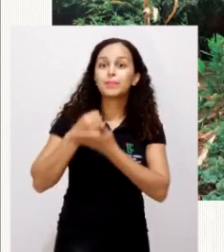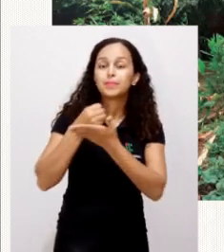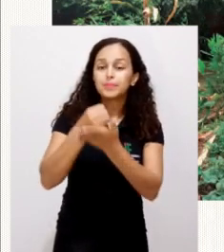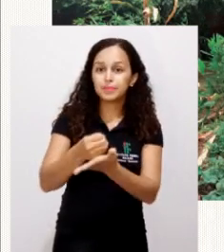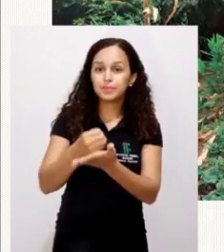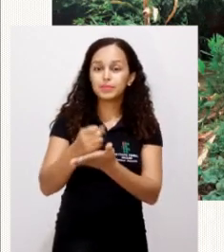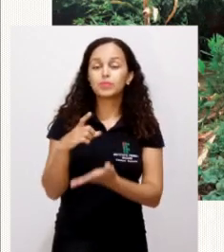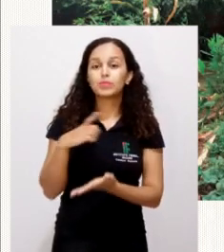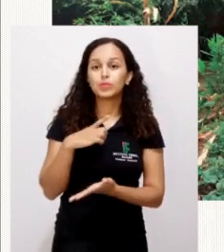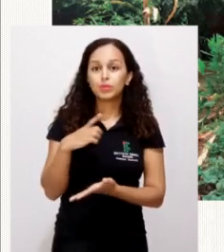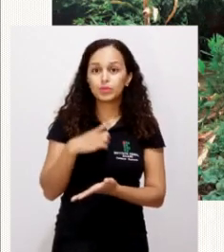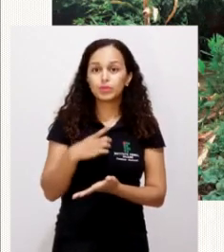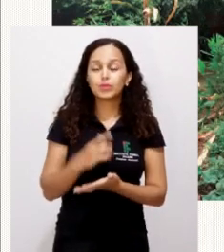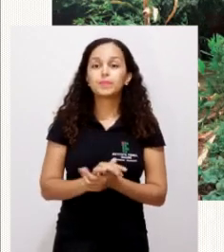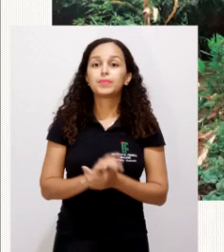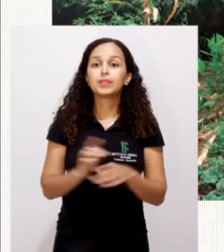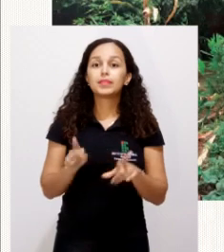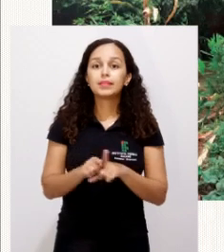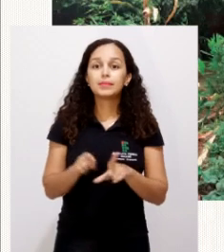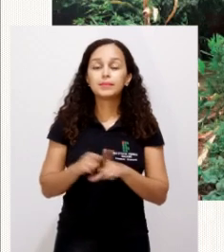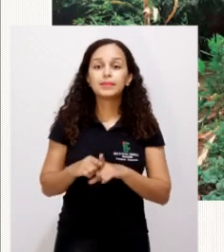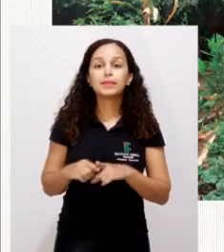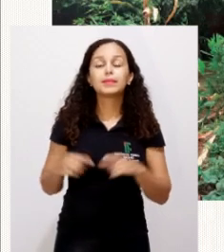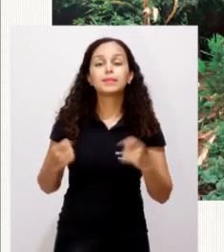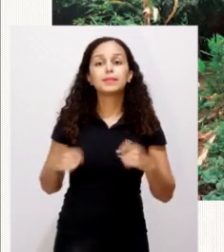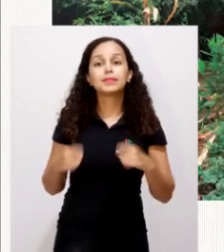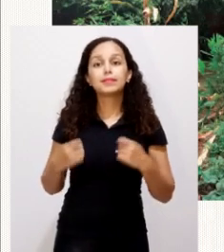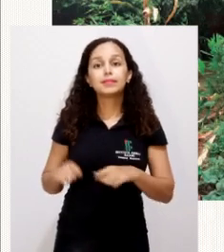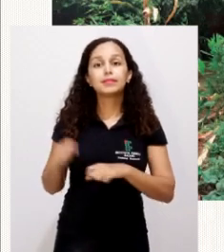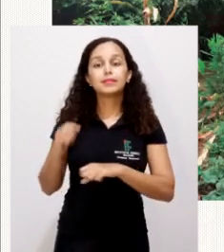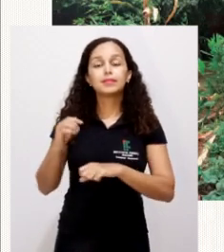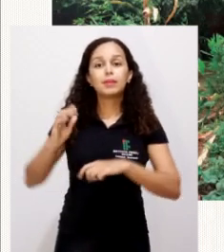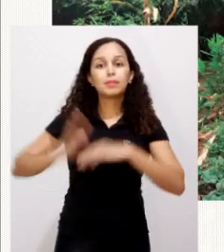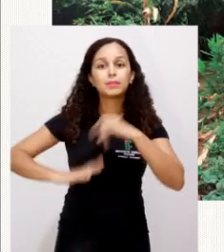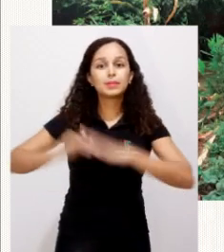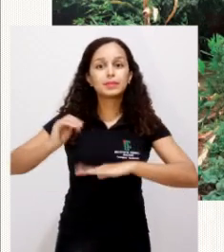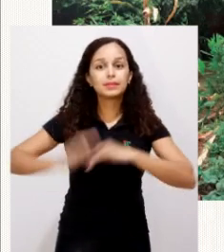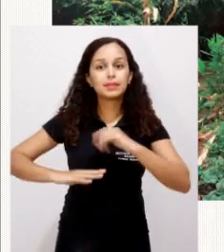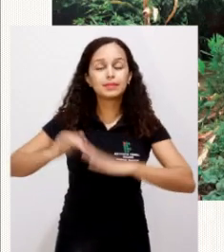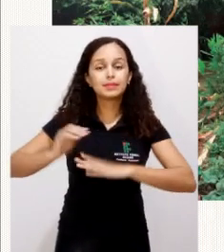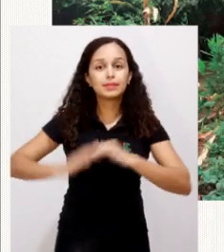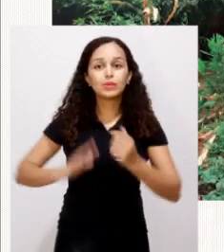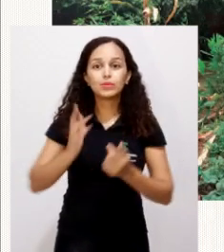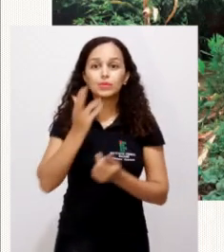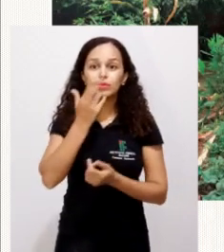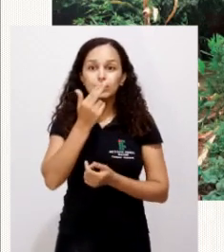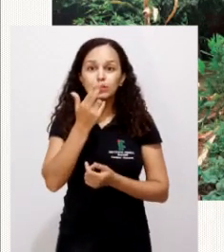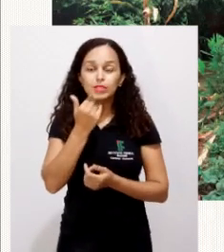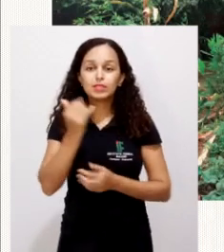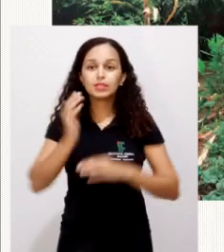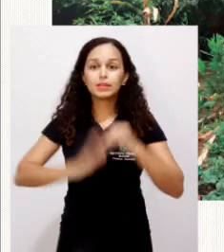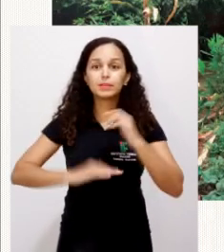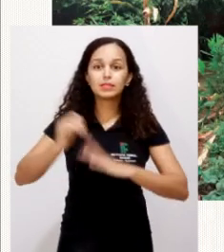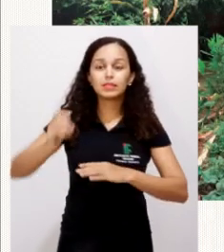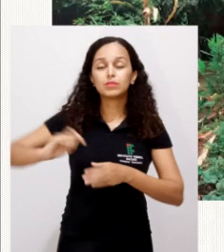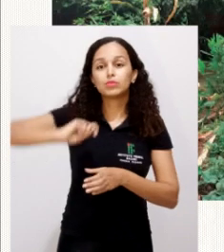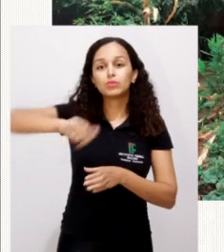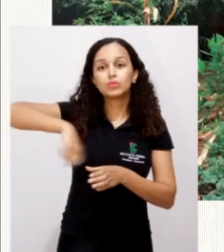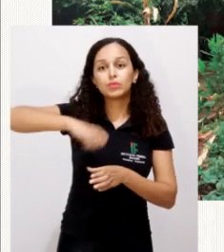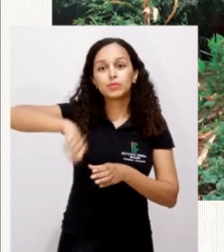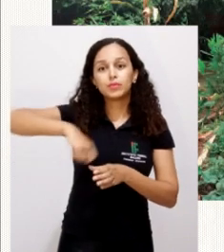escolar, capacitação continuada do nutricionista e também dos cozinheiros e todos os envolvidos